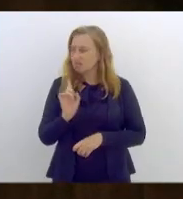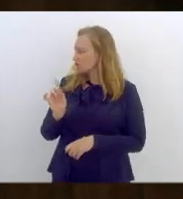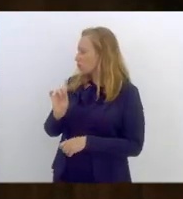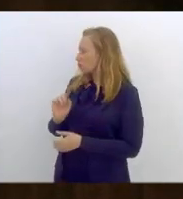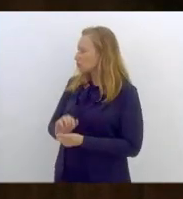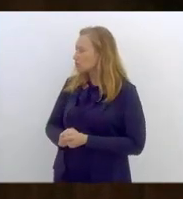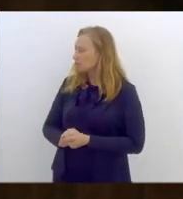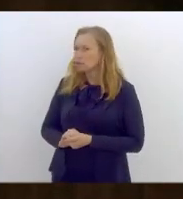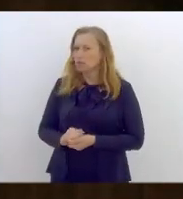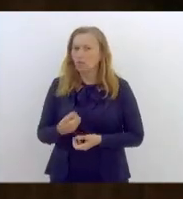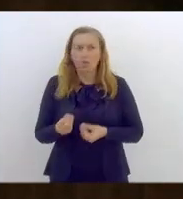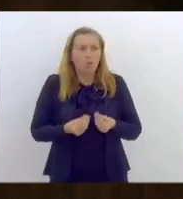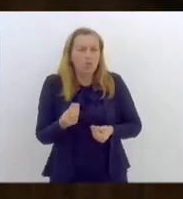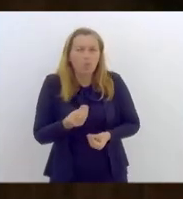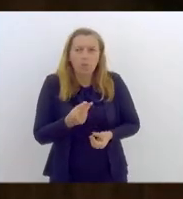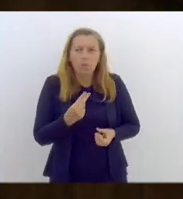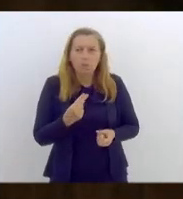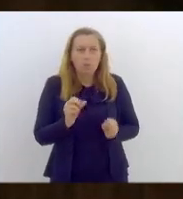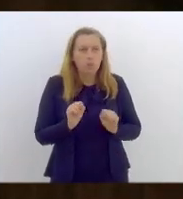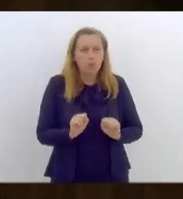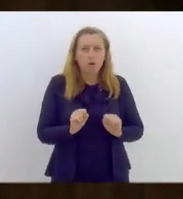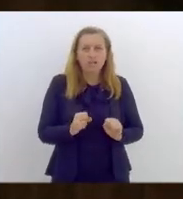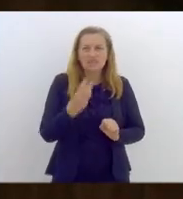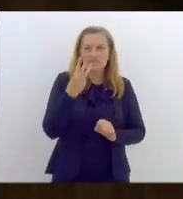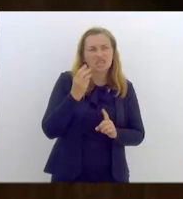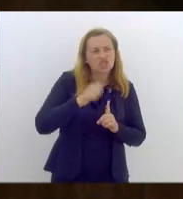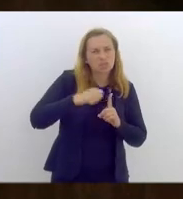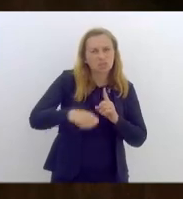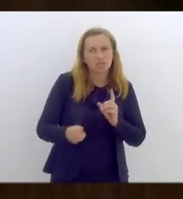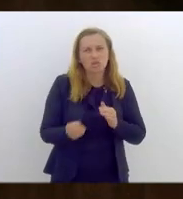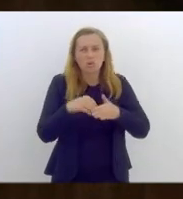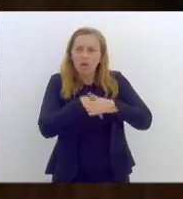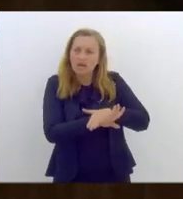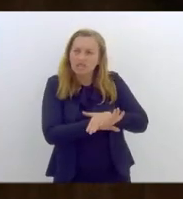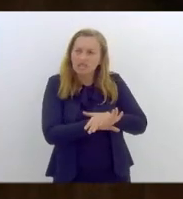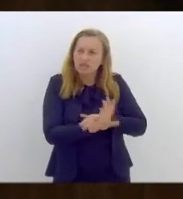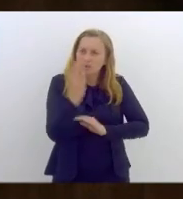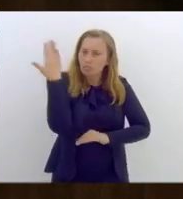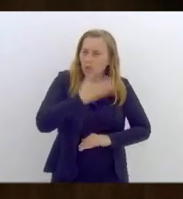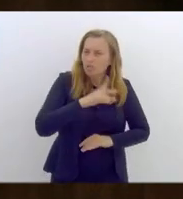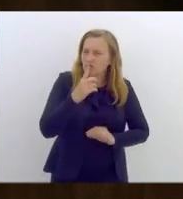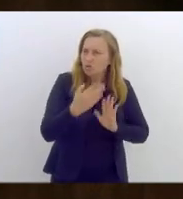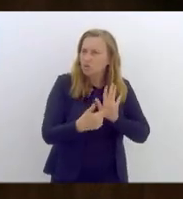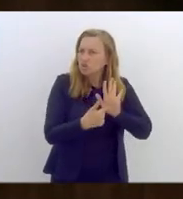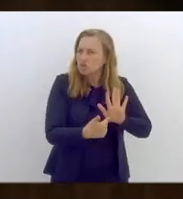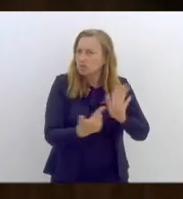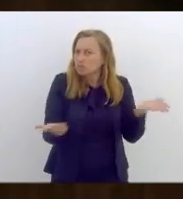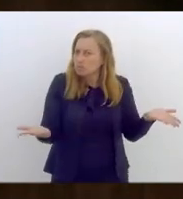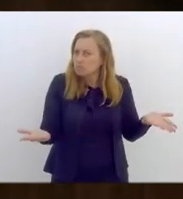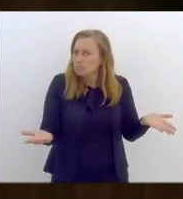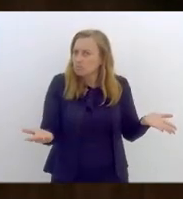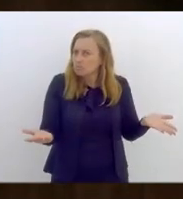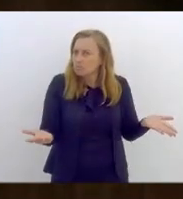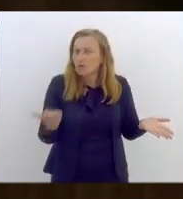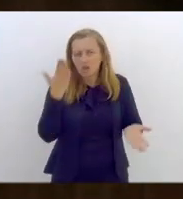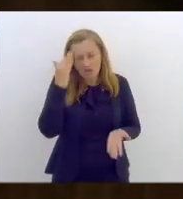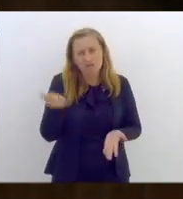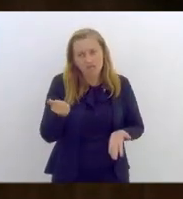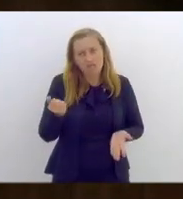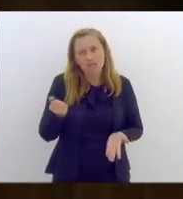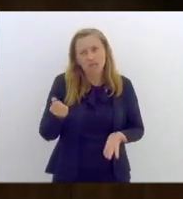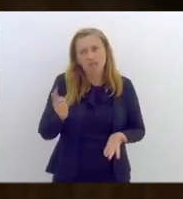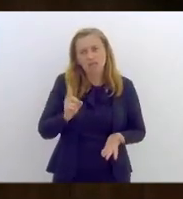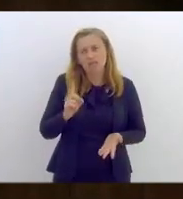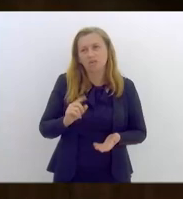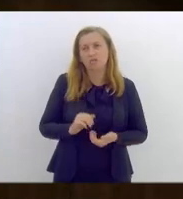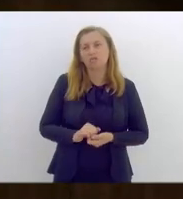pode isso ficar três meses com uma prova não apresentar eu sei que não doutor